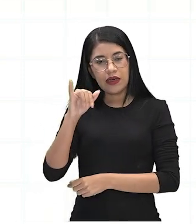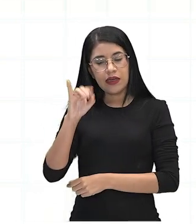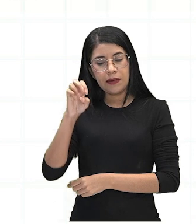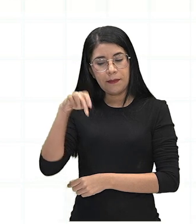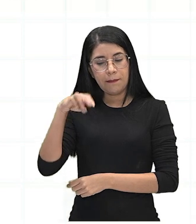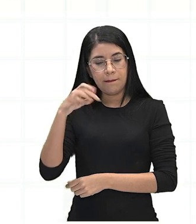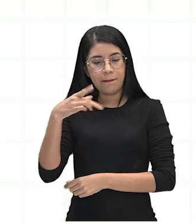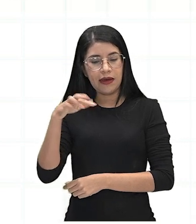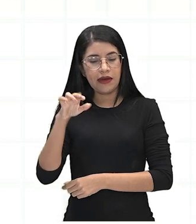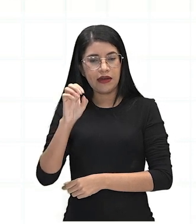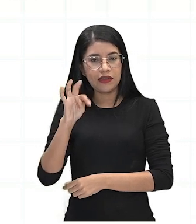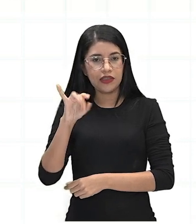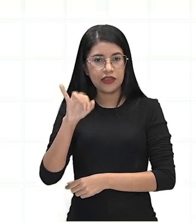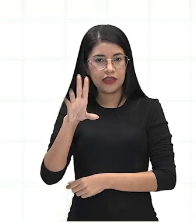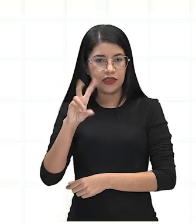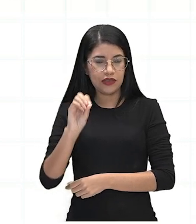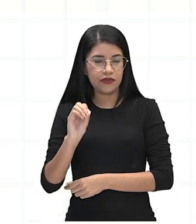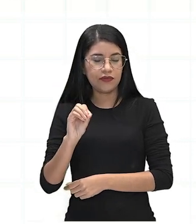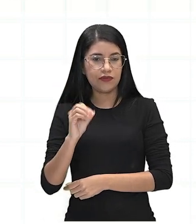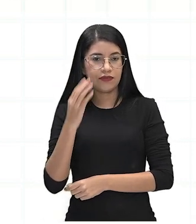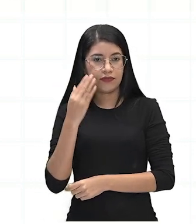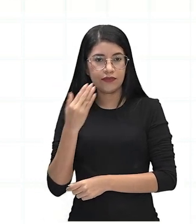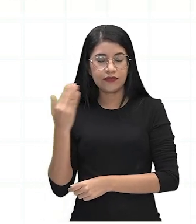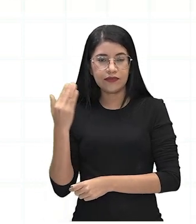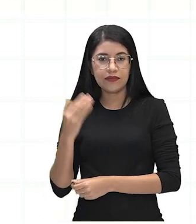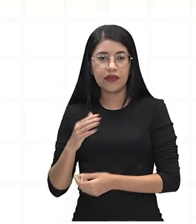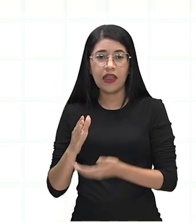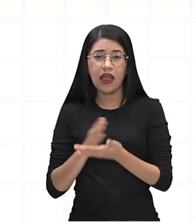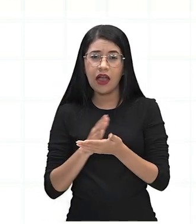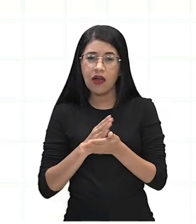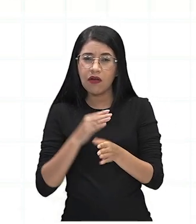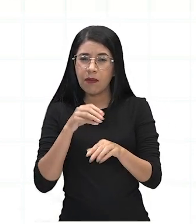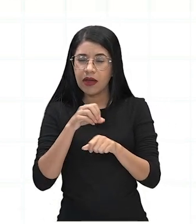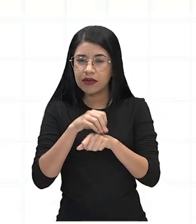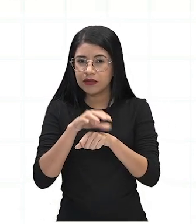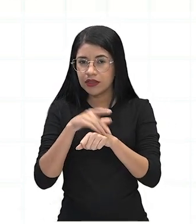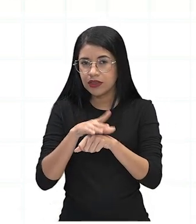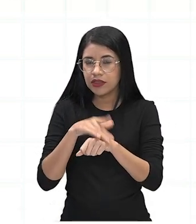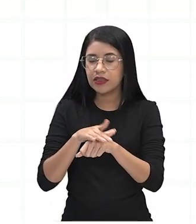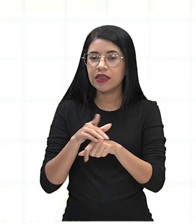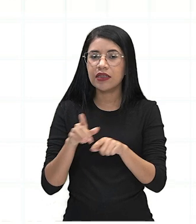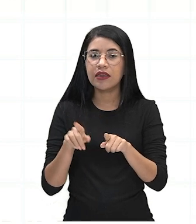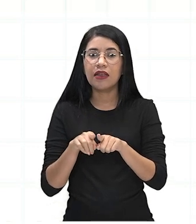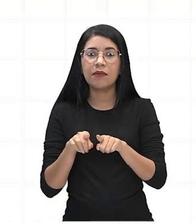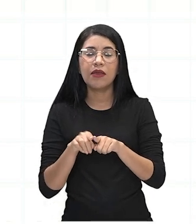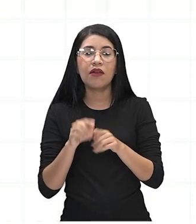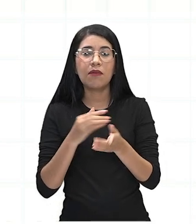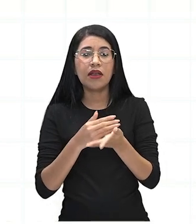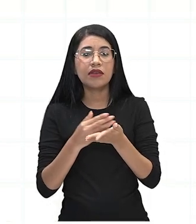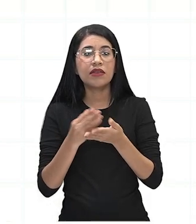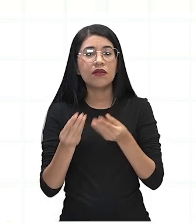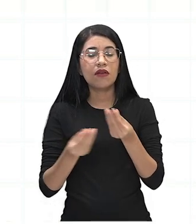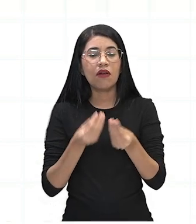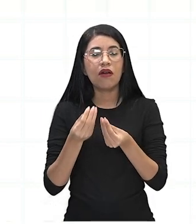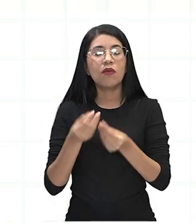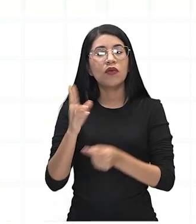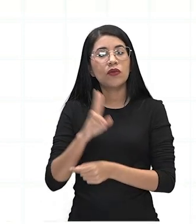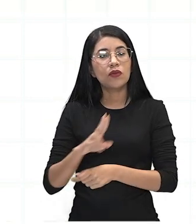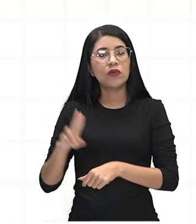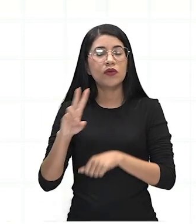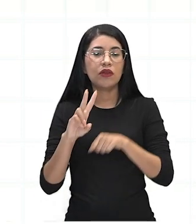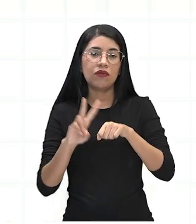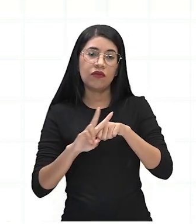lá. Aqui eu tenho algumas dicas, sempre começando com o verbo. Fiquem